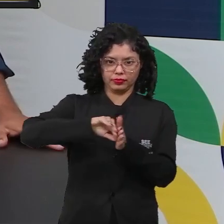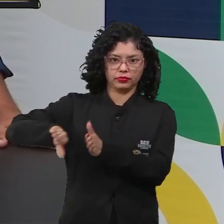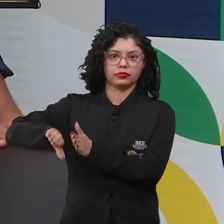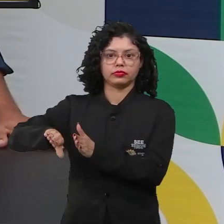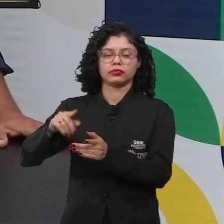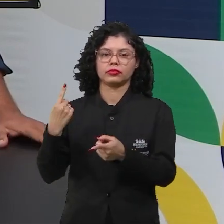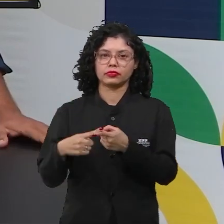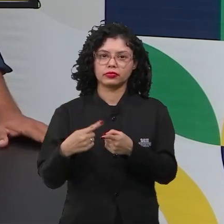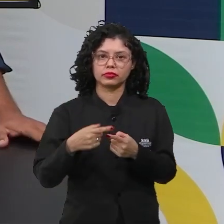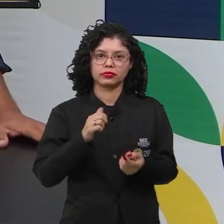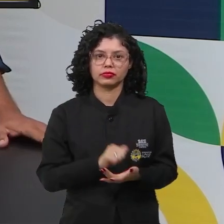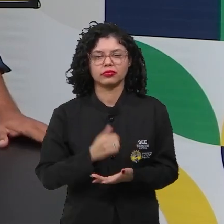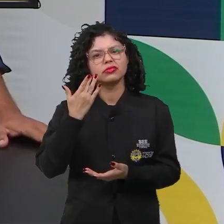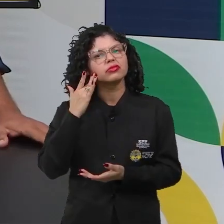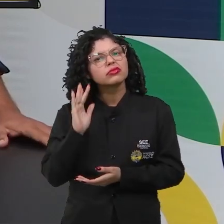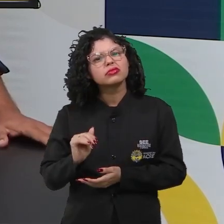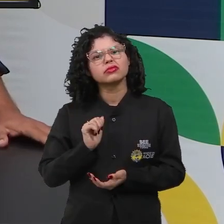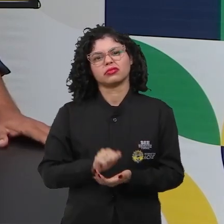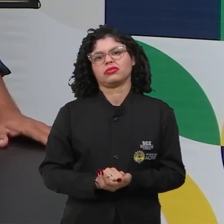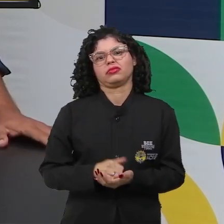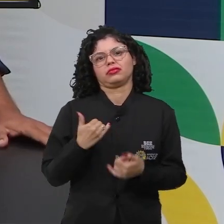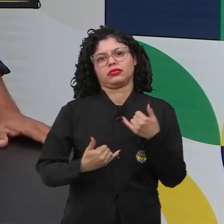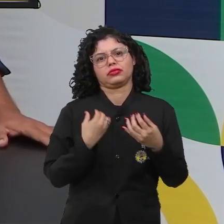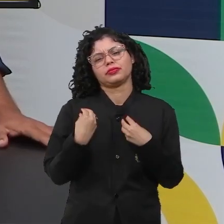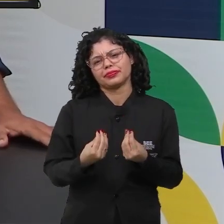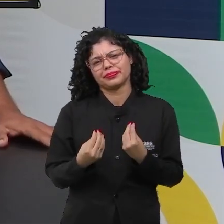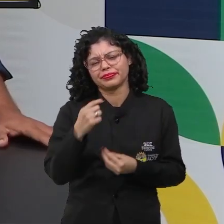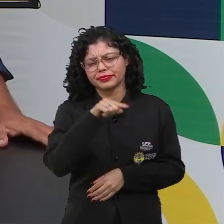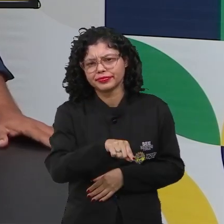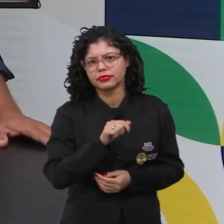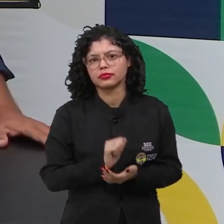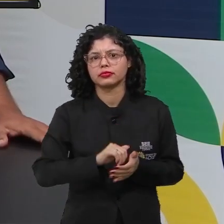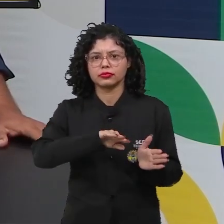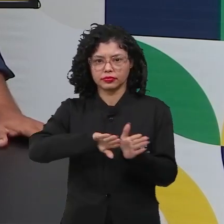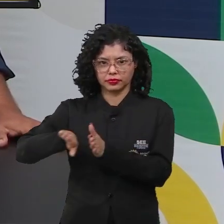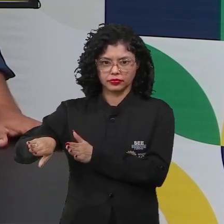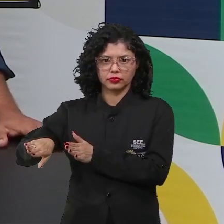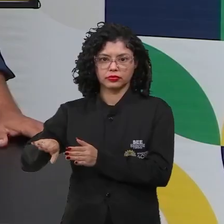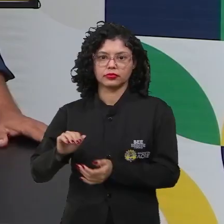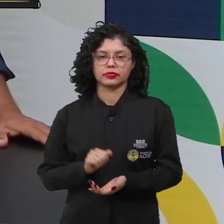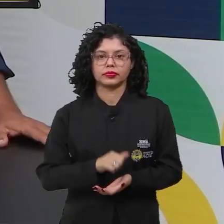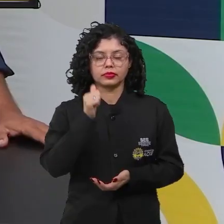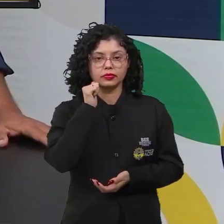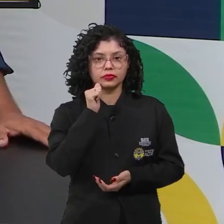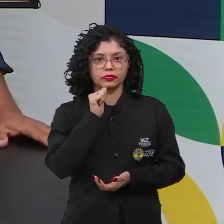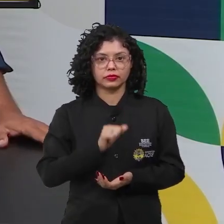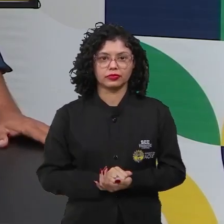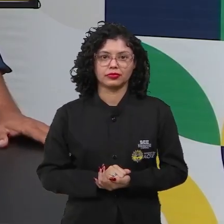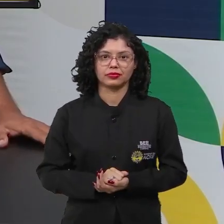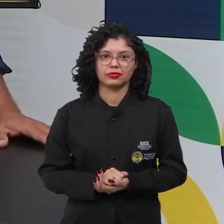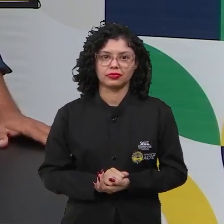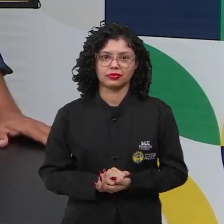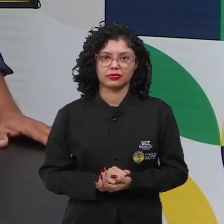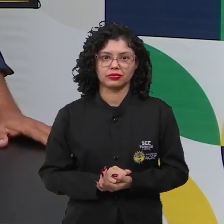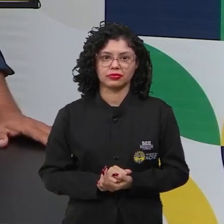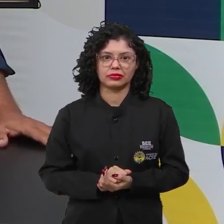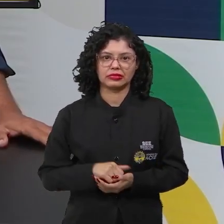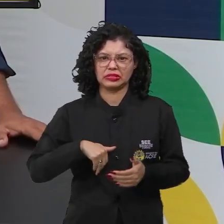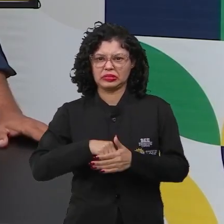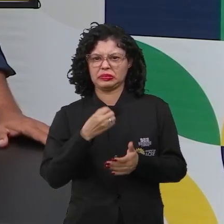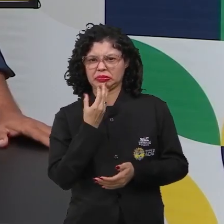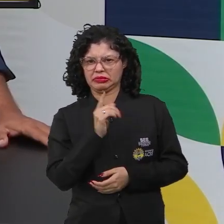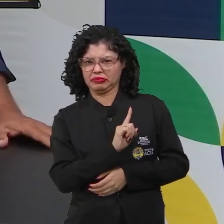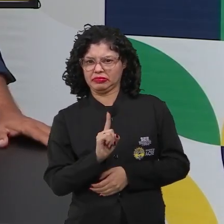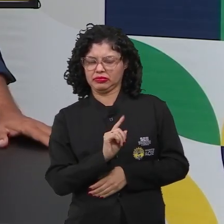alguém. Porque não sabe jogar, né? As meninas vão jogar aqui para quê? Não, vamos tirar a menina. Ah, fulano não joga muito